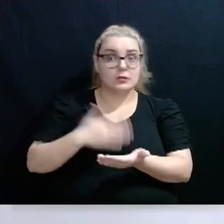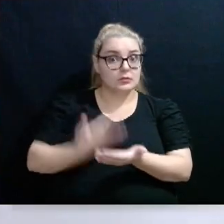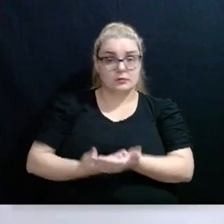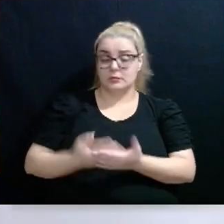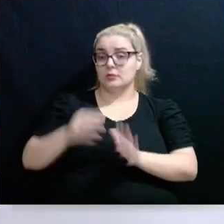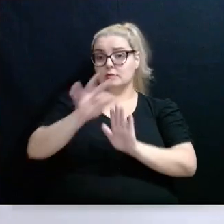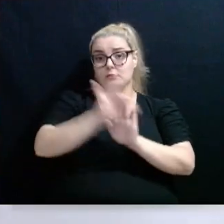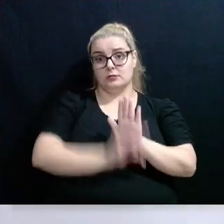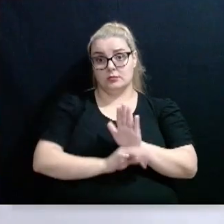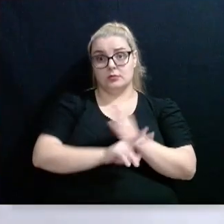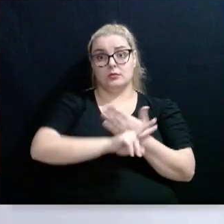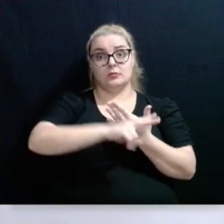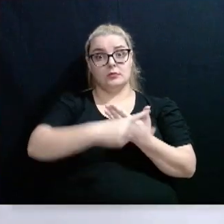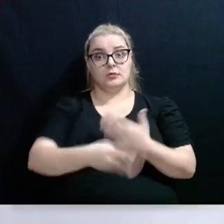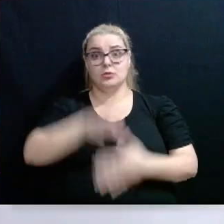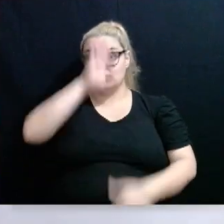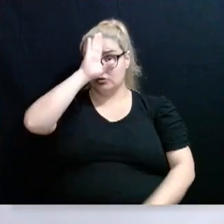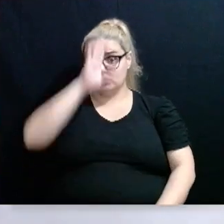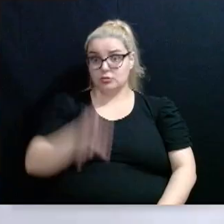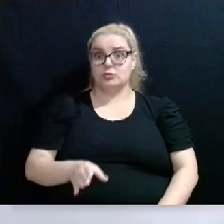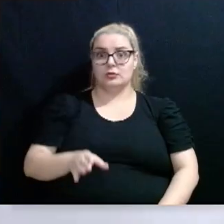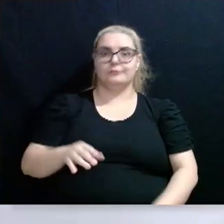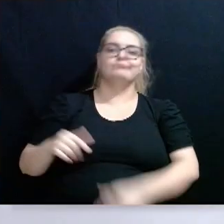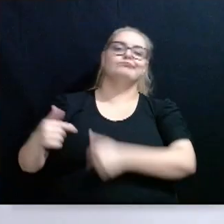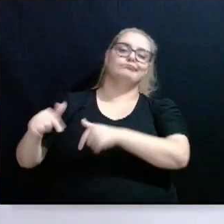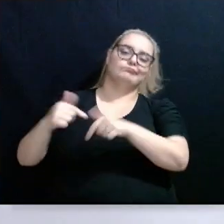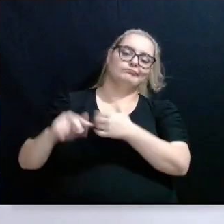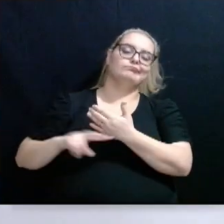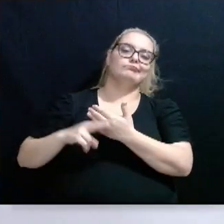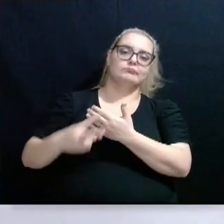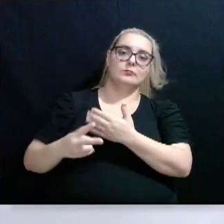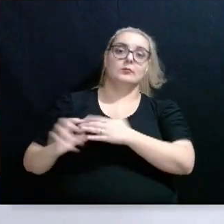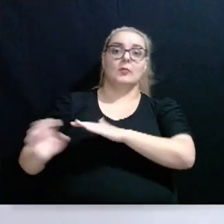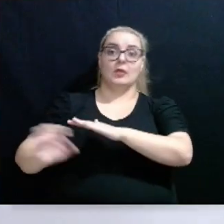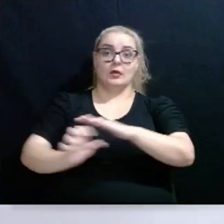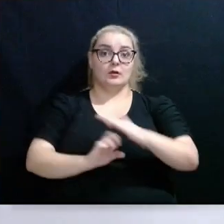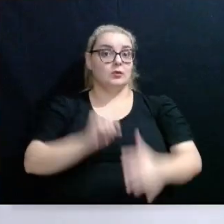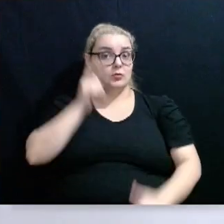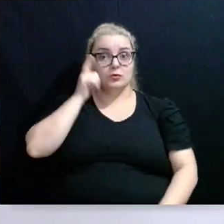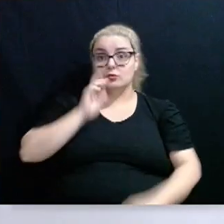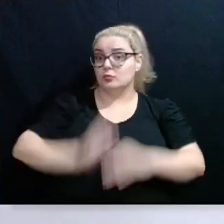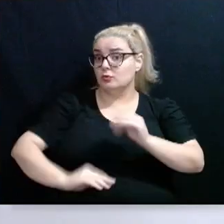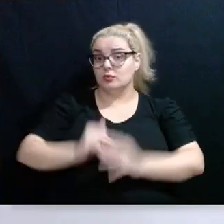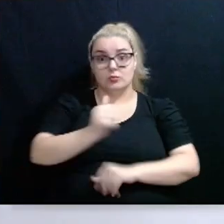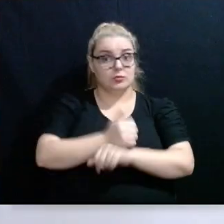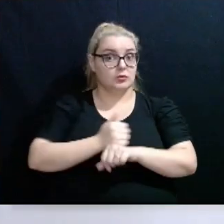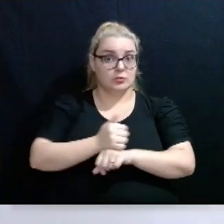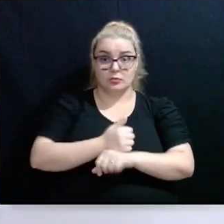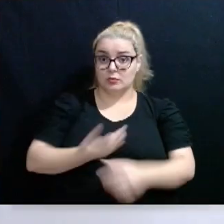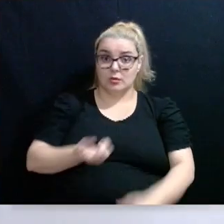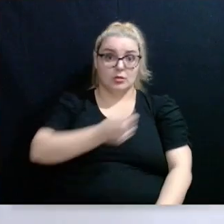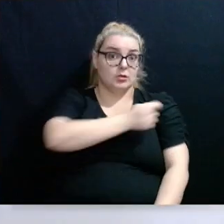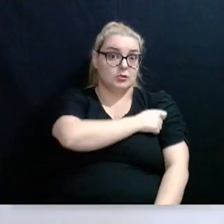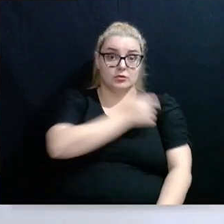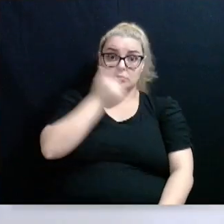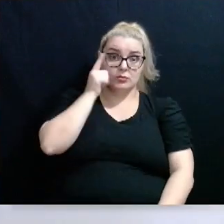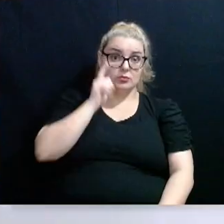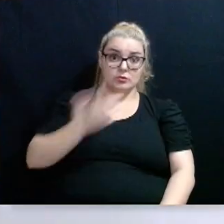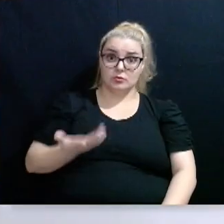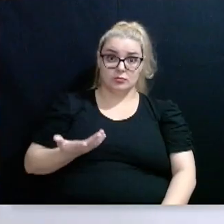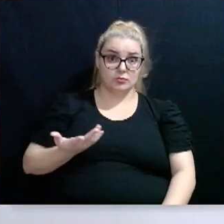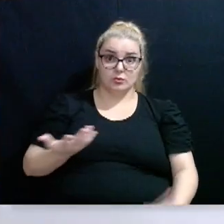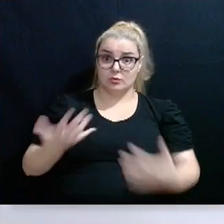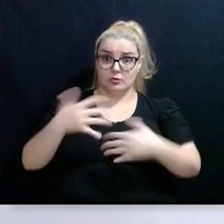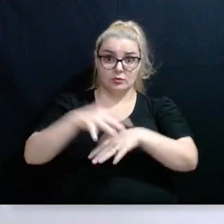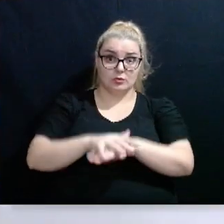influencia diretamente no mercado de trabalho. As empresas não conseguem profissionais e os alunos não conseguem inserção no mundo de trabalho.